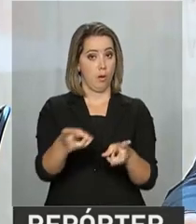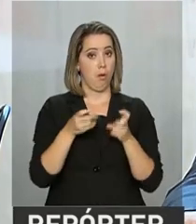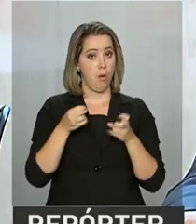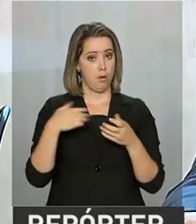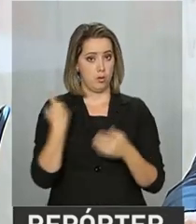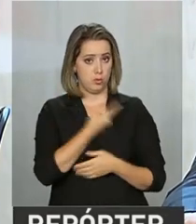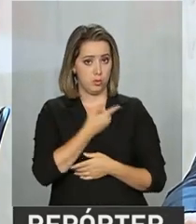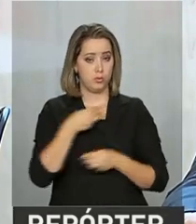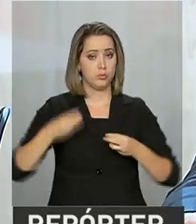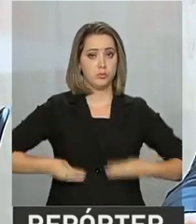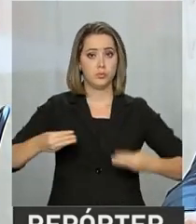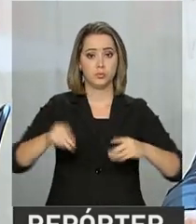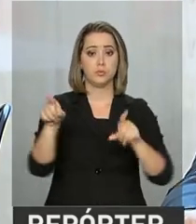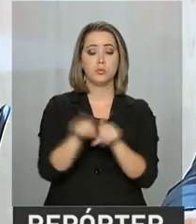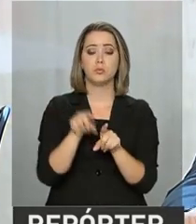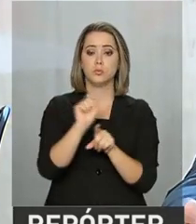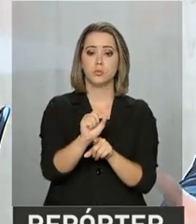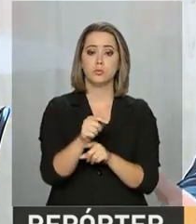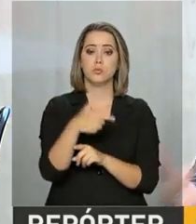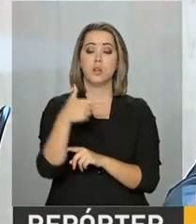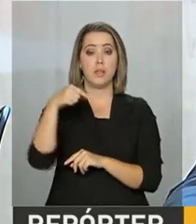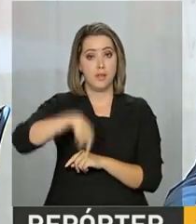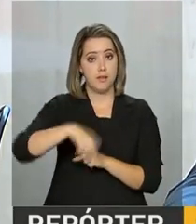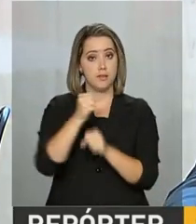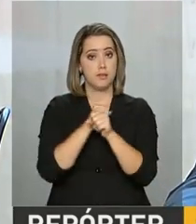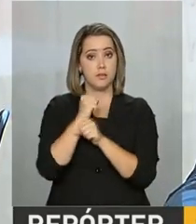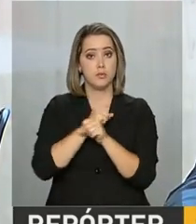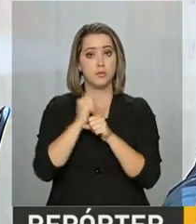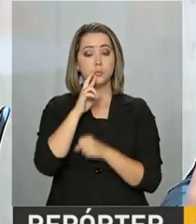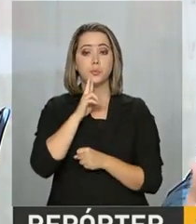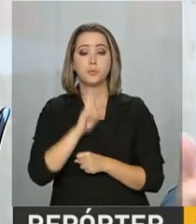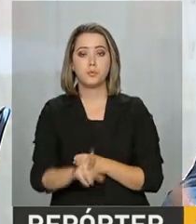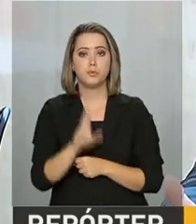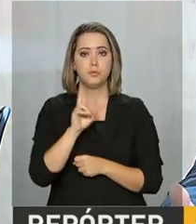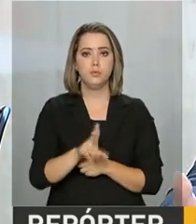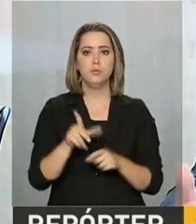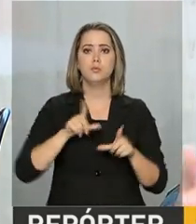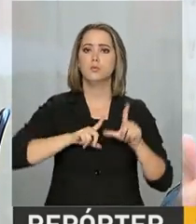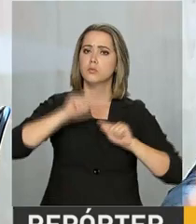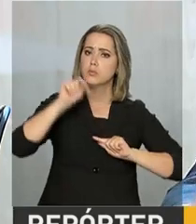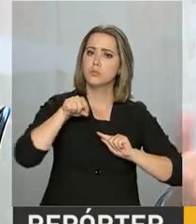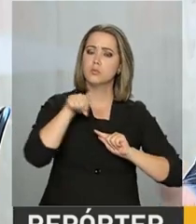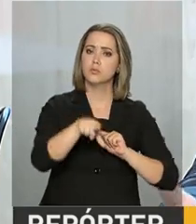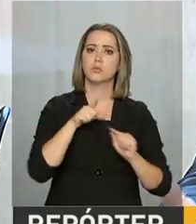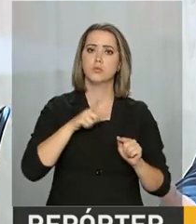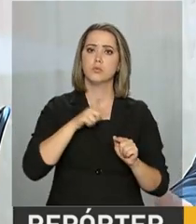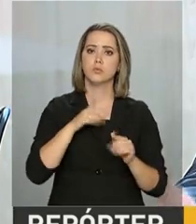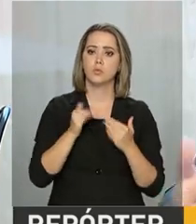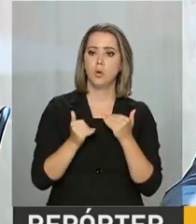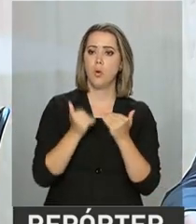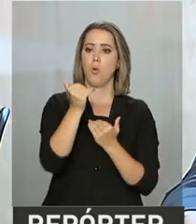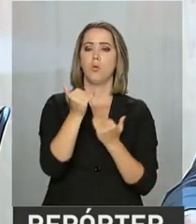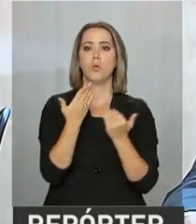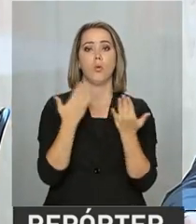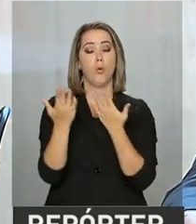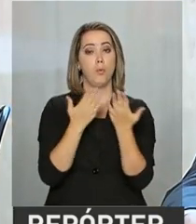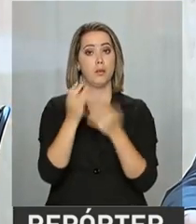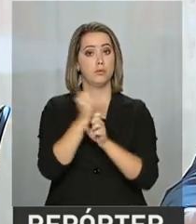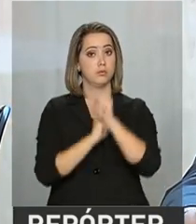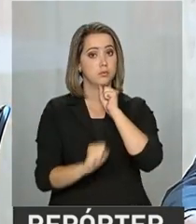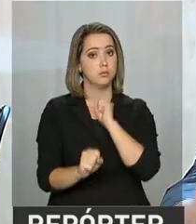tenhamos em 201 7 um resultado um superavit superior ao de